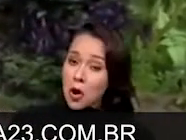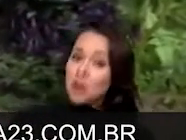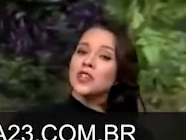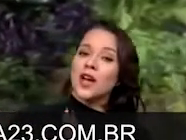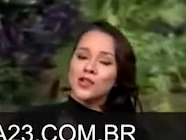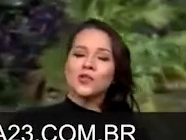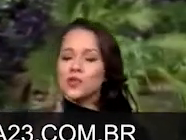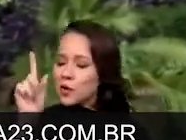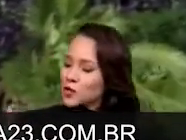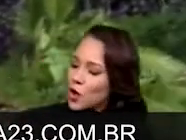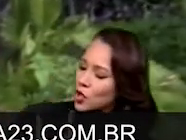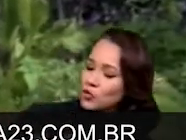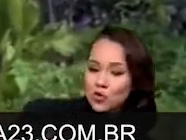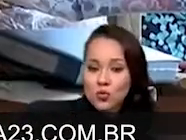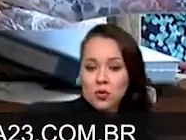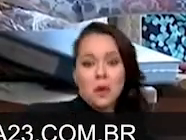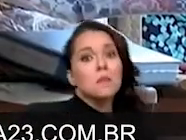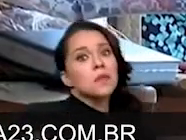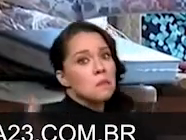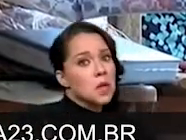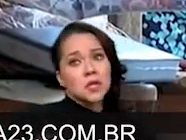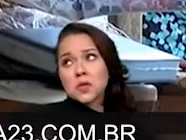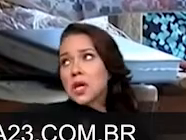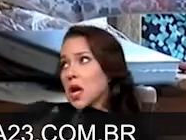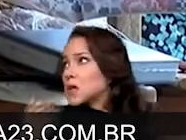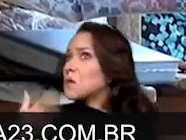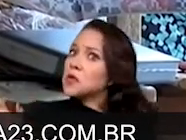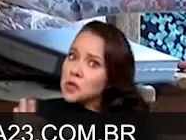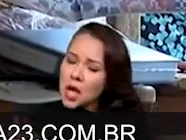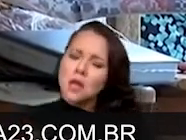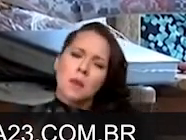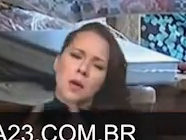ajuda de um cuidador, ainda que não tenha sido feito requerimento antecipadamente.